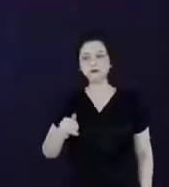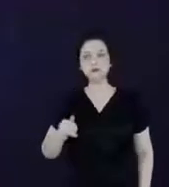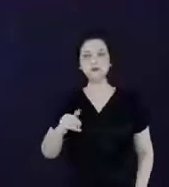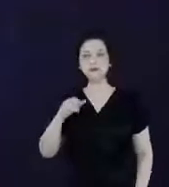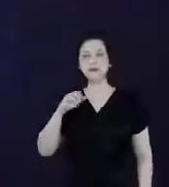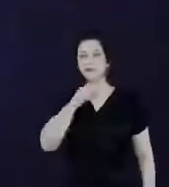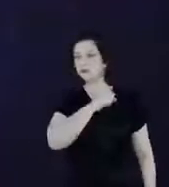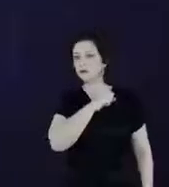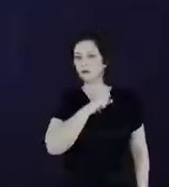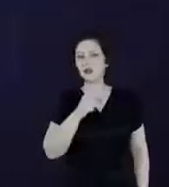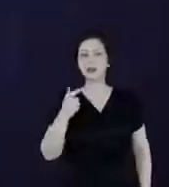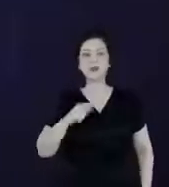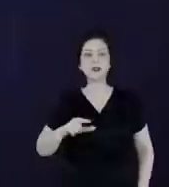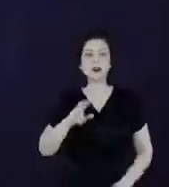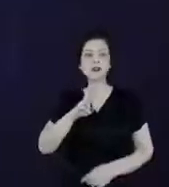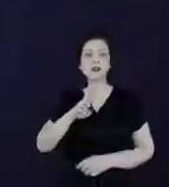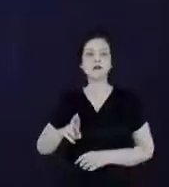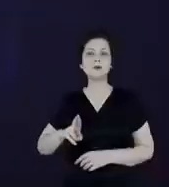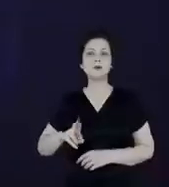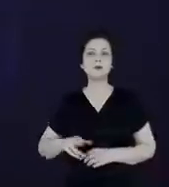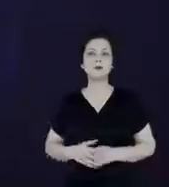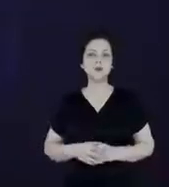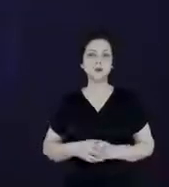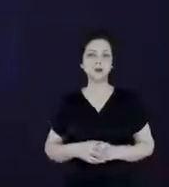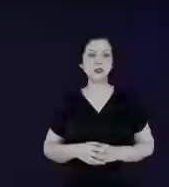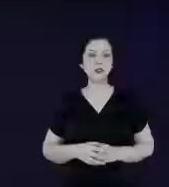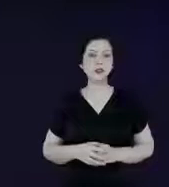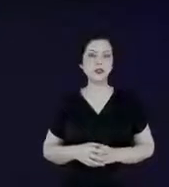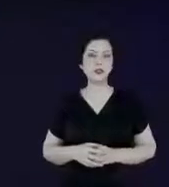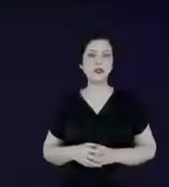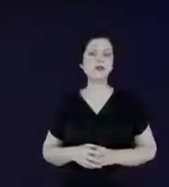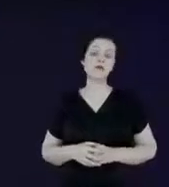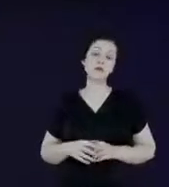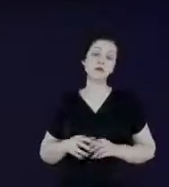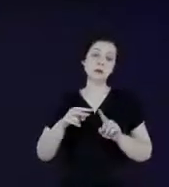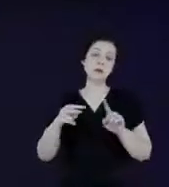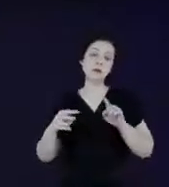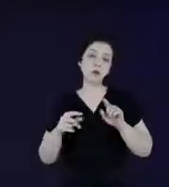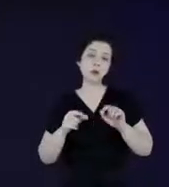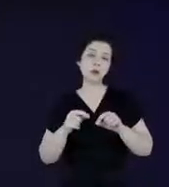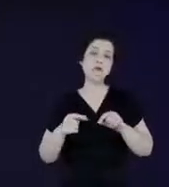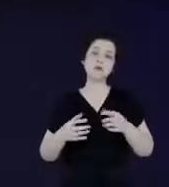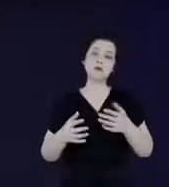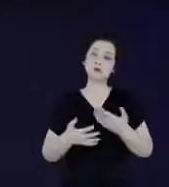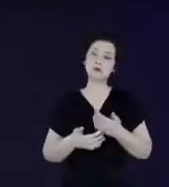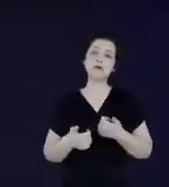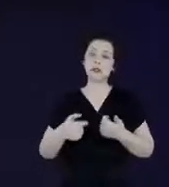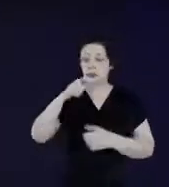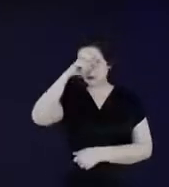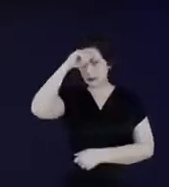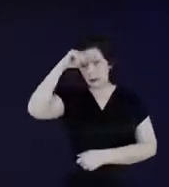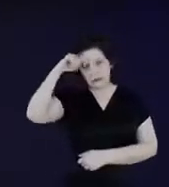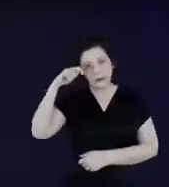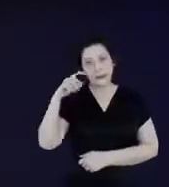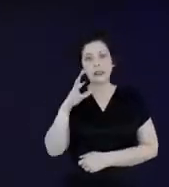nós teríamos dado as respostas que foram necessárias, mas que, do ponto de vista operacional, foram penosas. Demoramos a... Tem